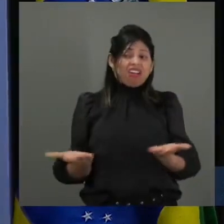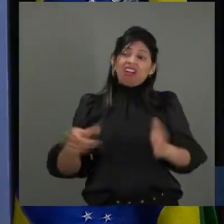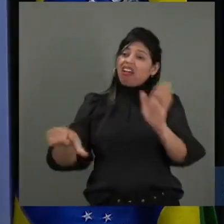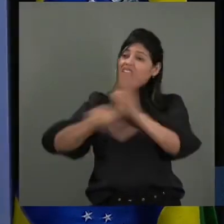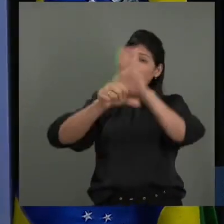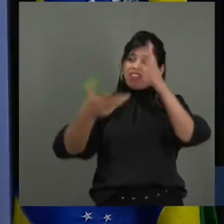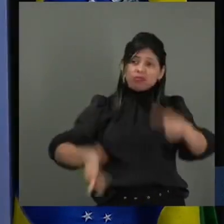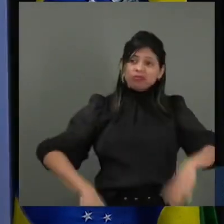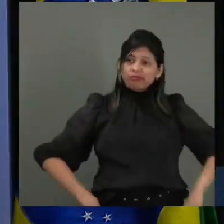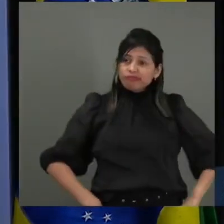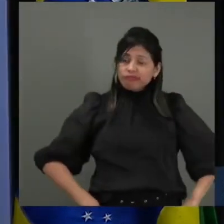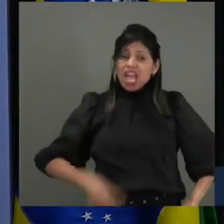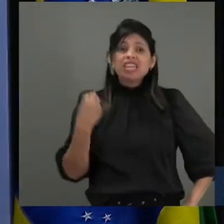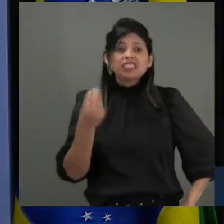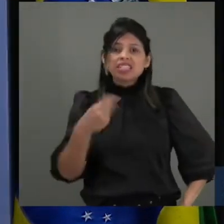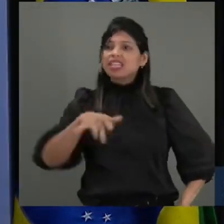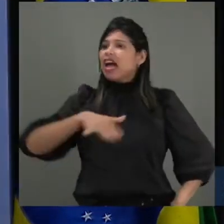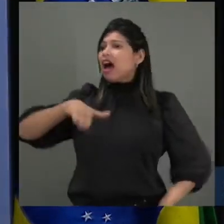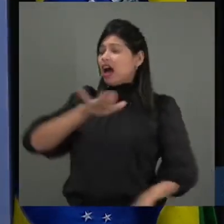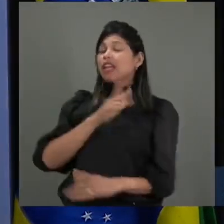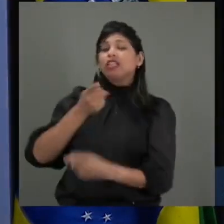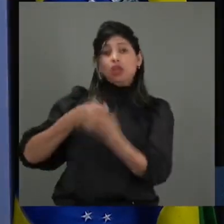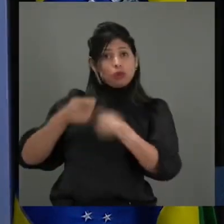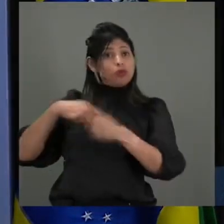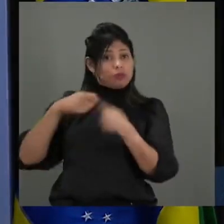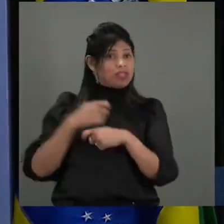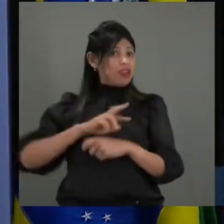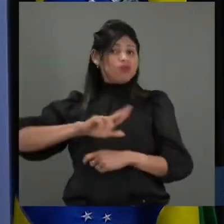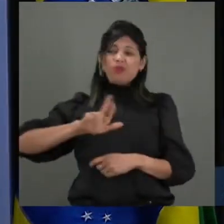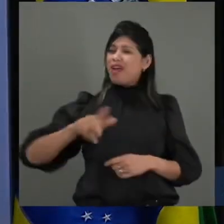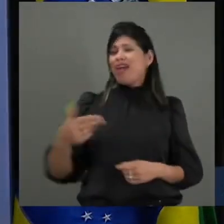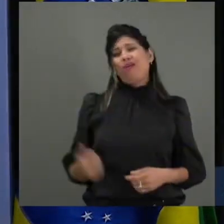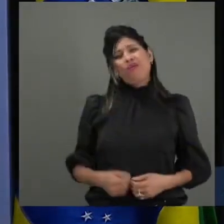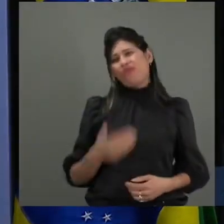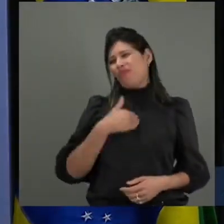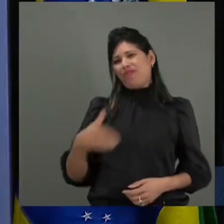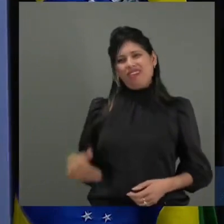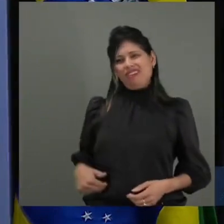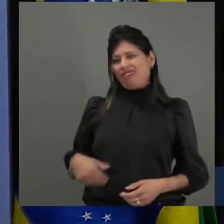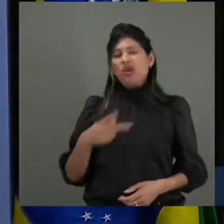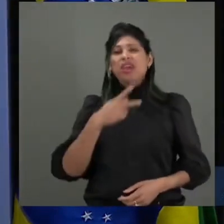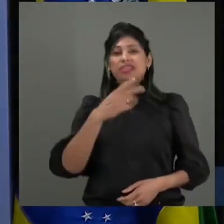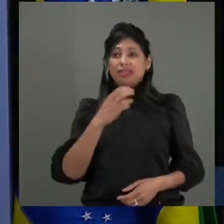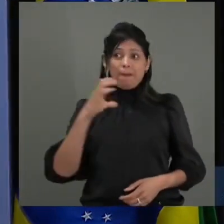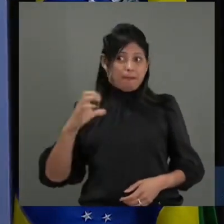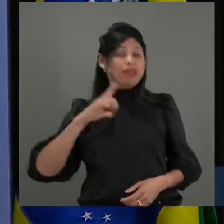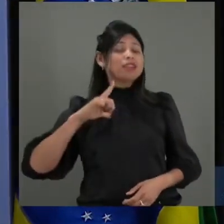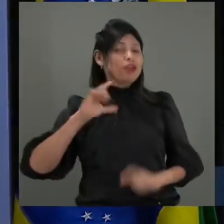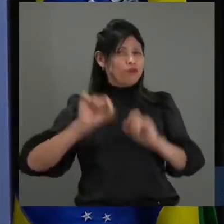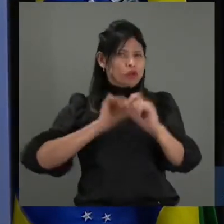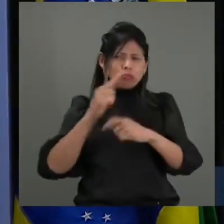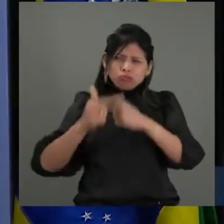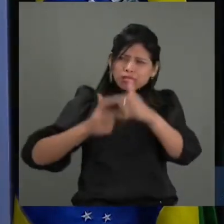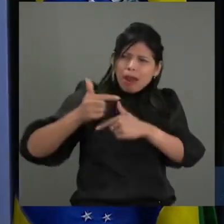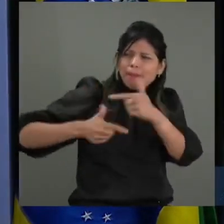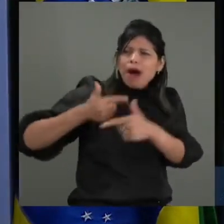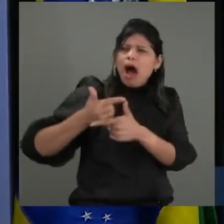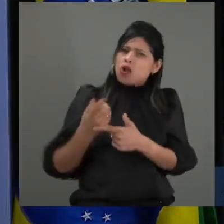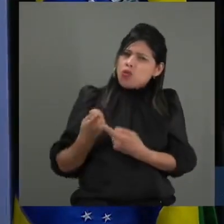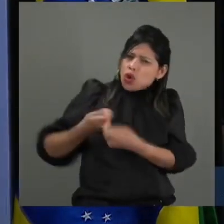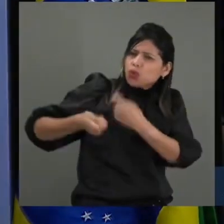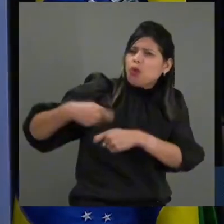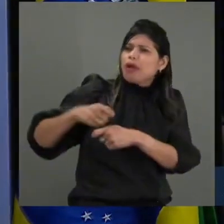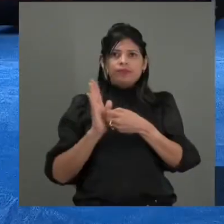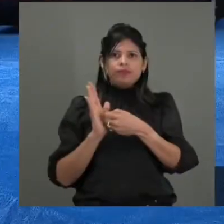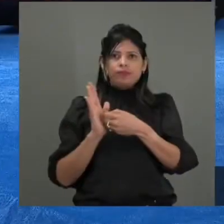e move a economia é o setor privado e não o governo. Essa PEC quer tributar a atividade econômica. O caminho